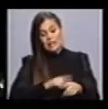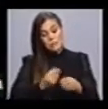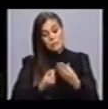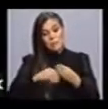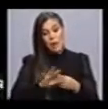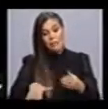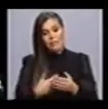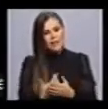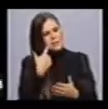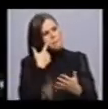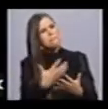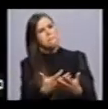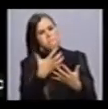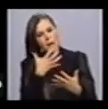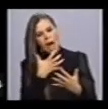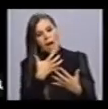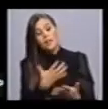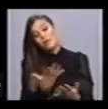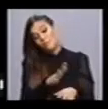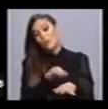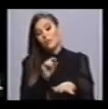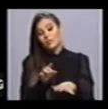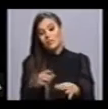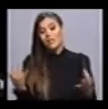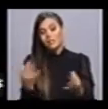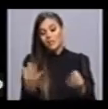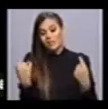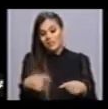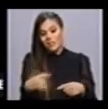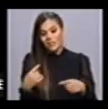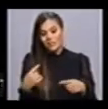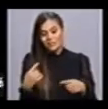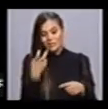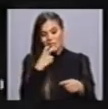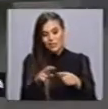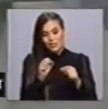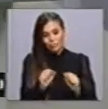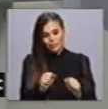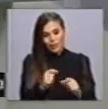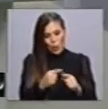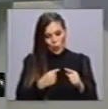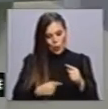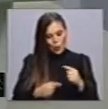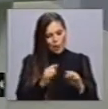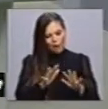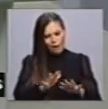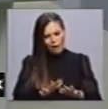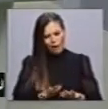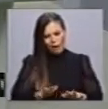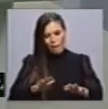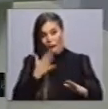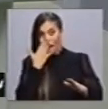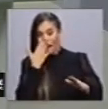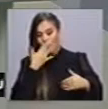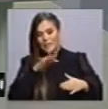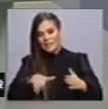mais intensas. E por isso é que, apesar de termos ciclos energéticos mais calmos, entre aspas, são também